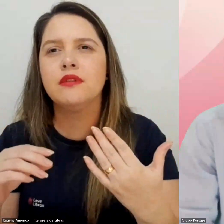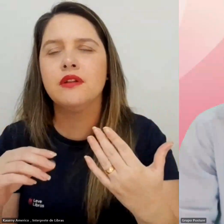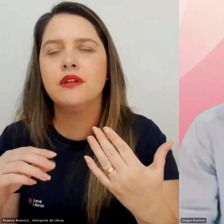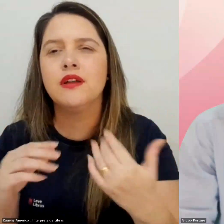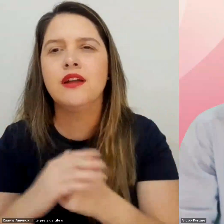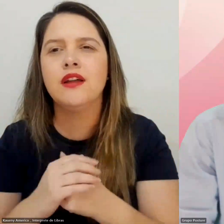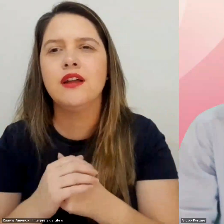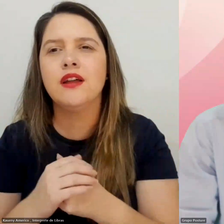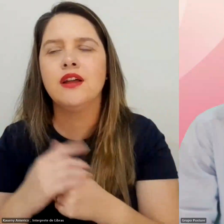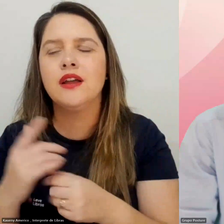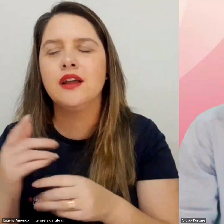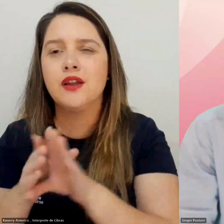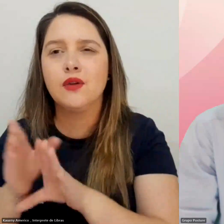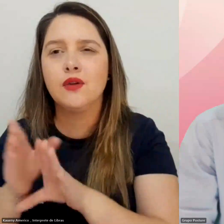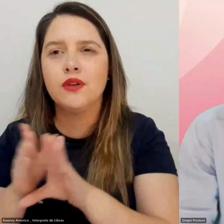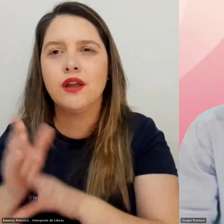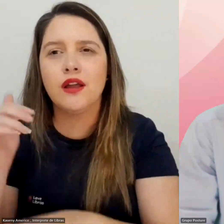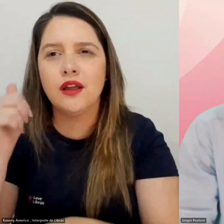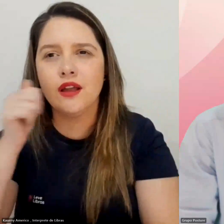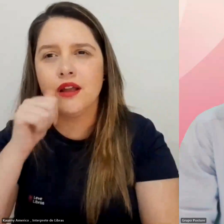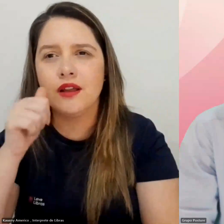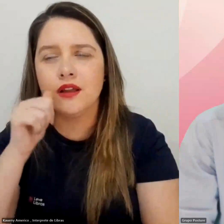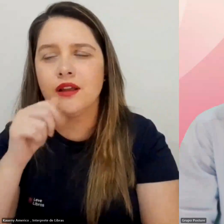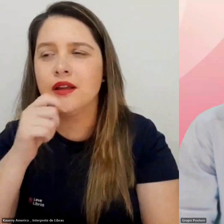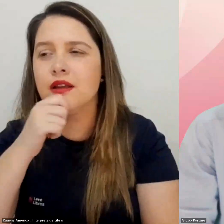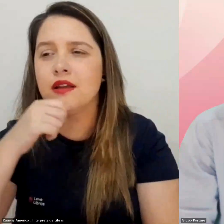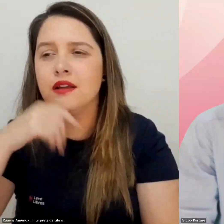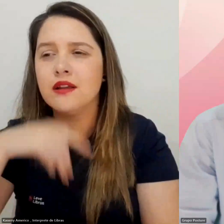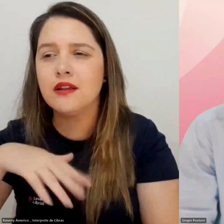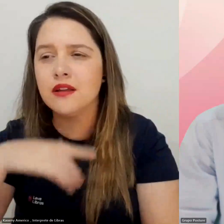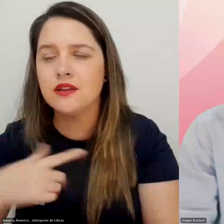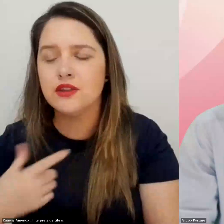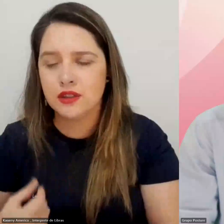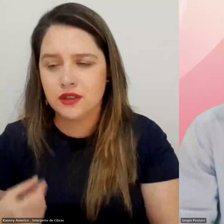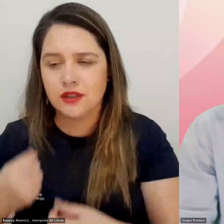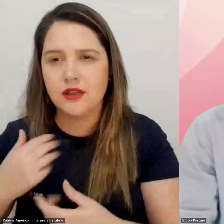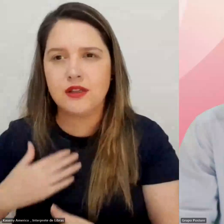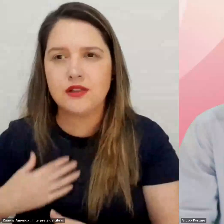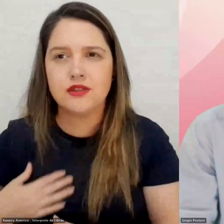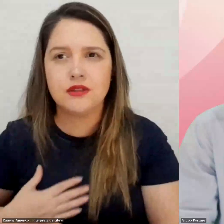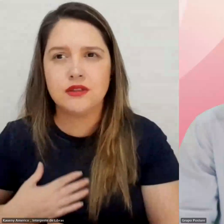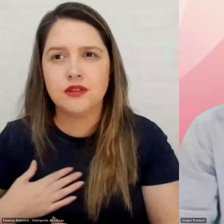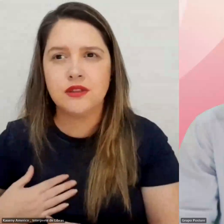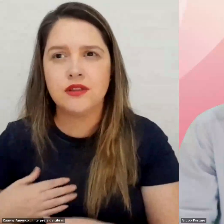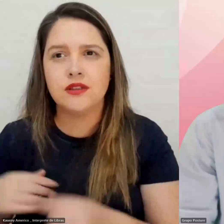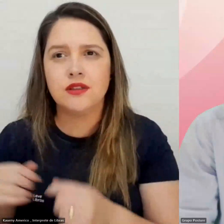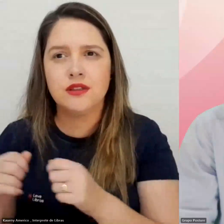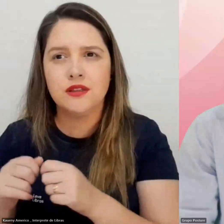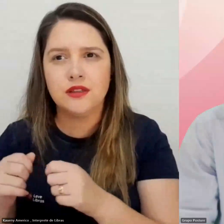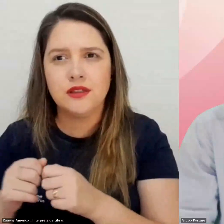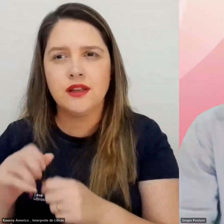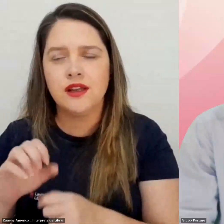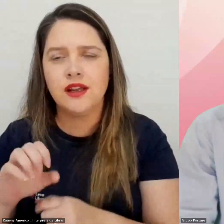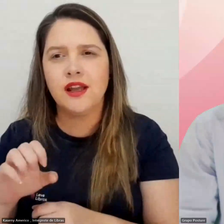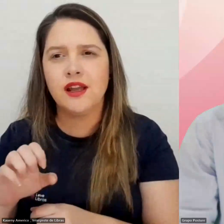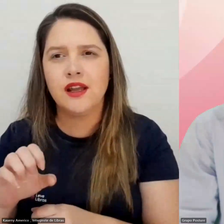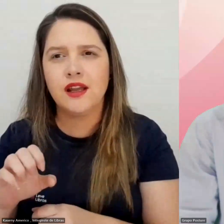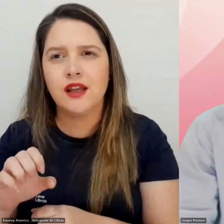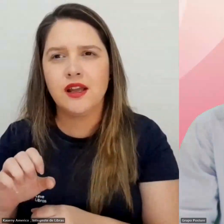que as mulheres que ainda menstruam, têm câncer de mama, façam uma histerectomia